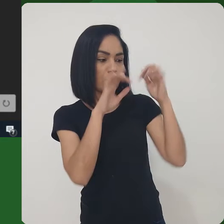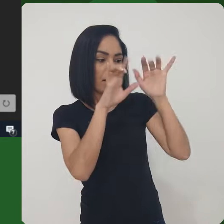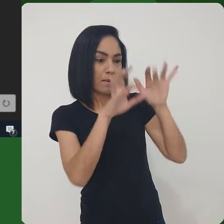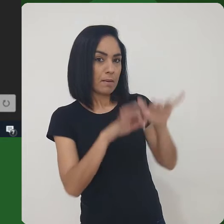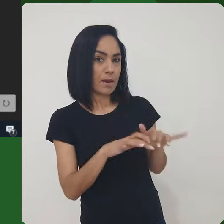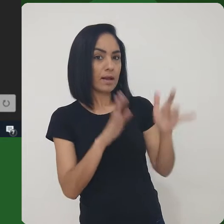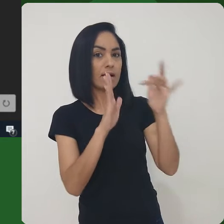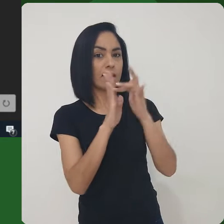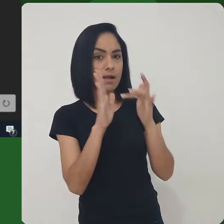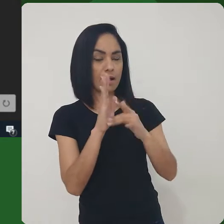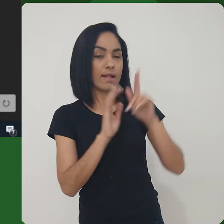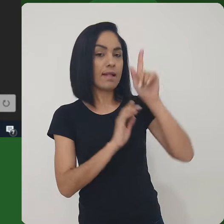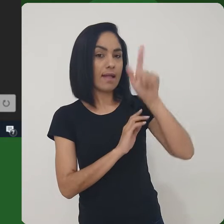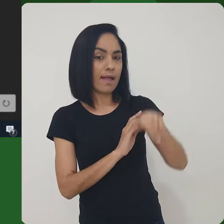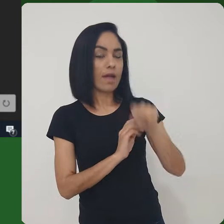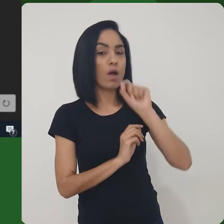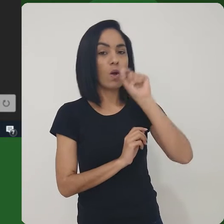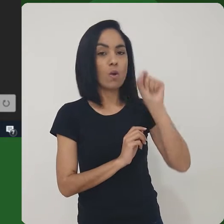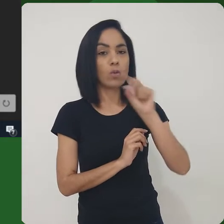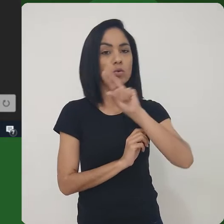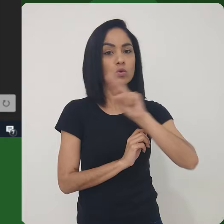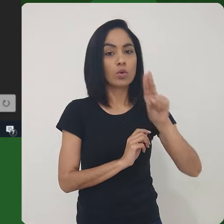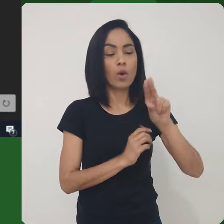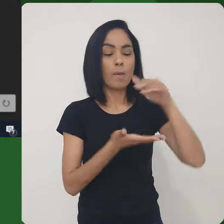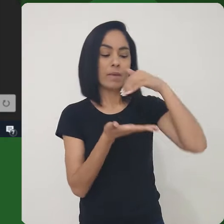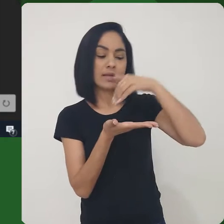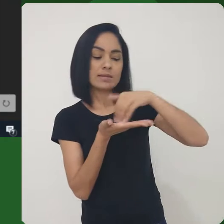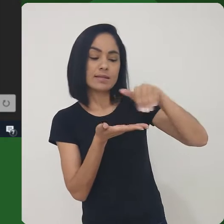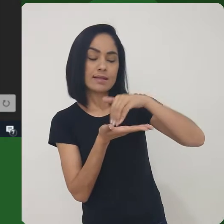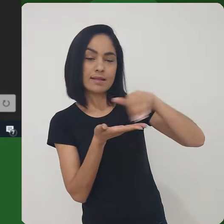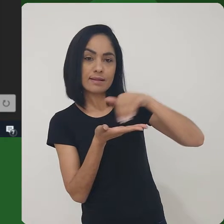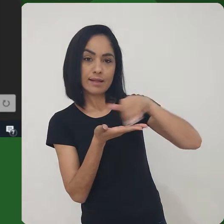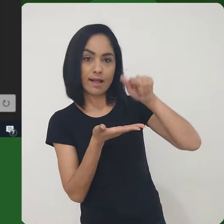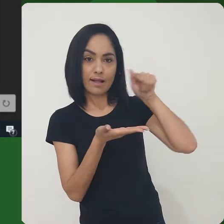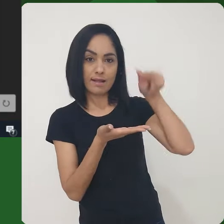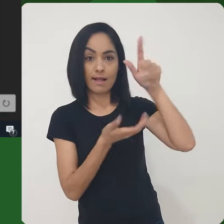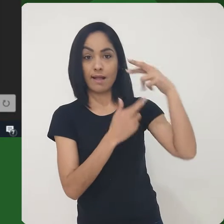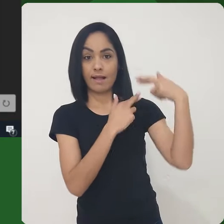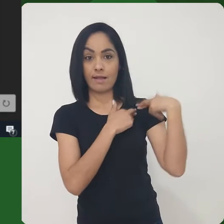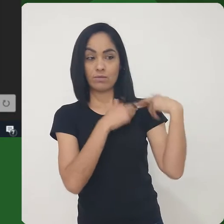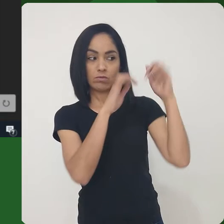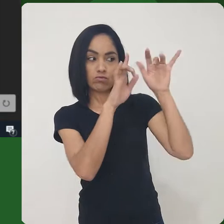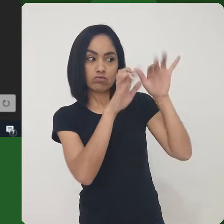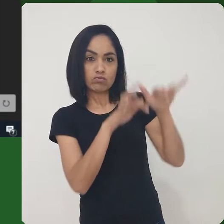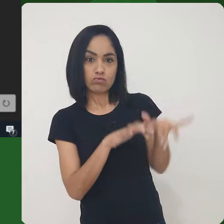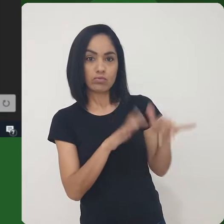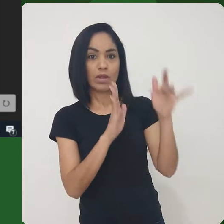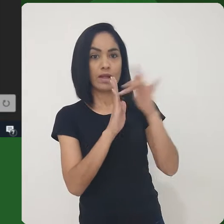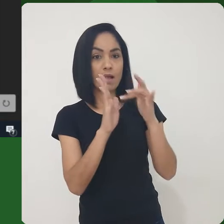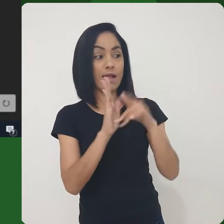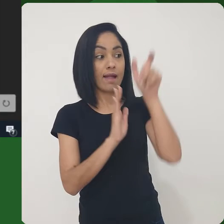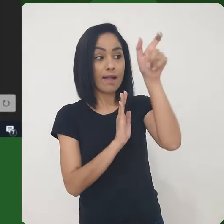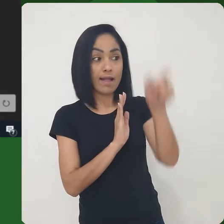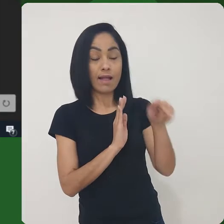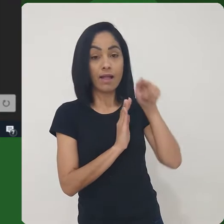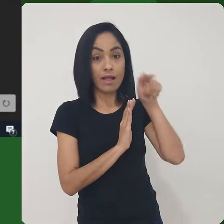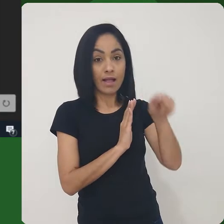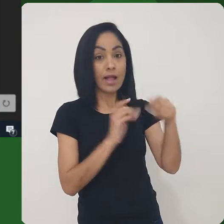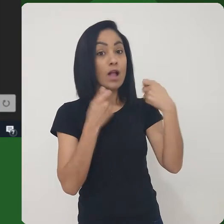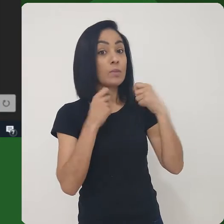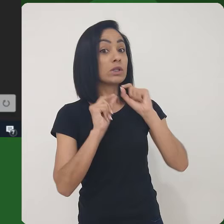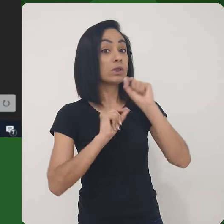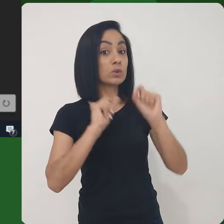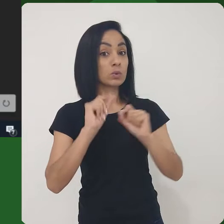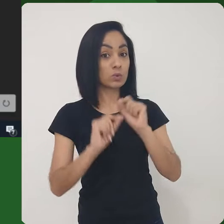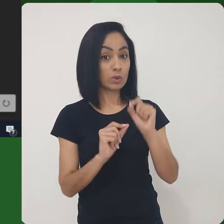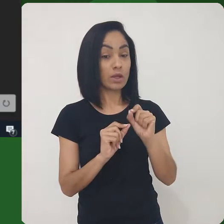ata, que geralmente é chamada de secretário ou secretária, deve ser uma pessoa que